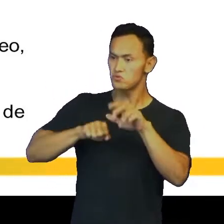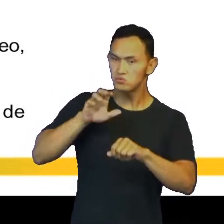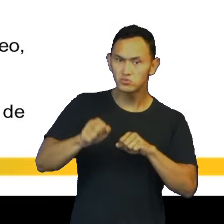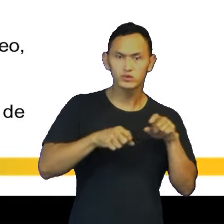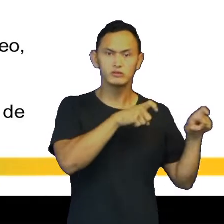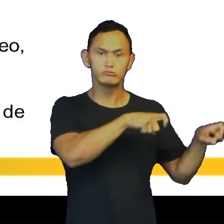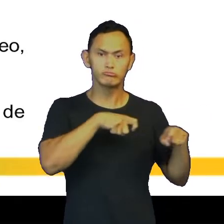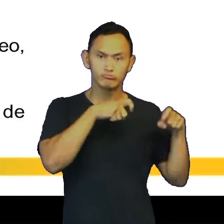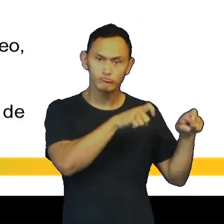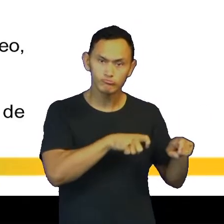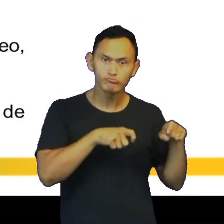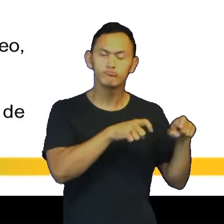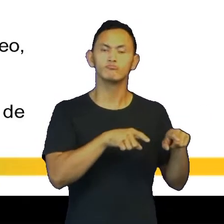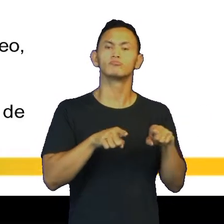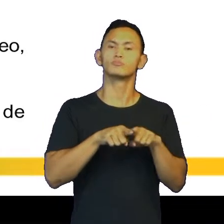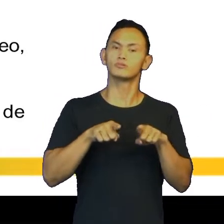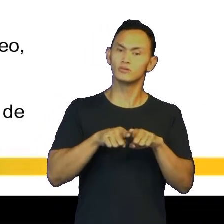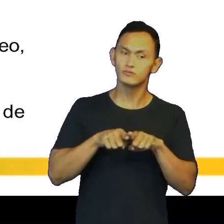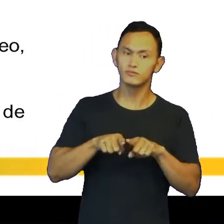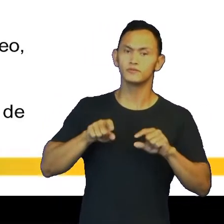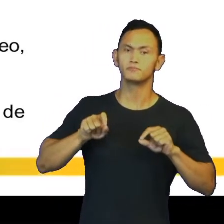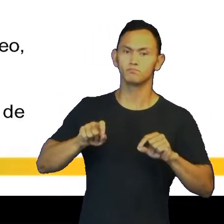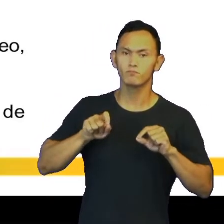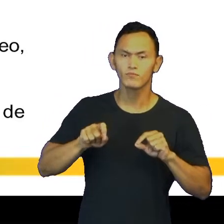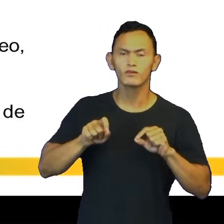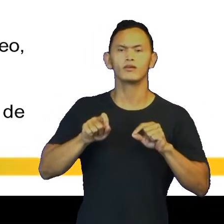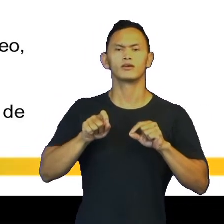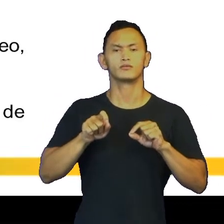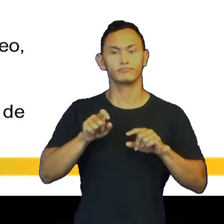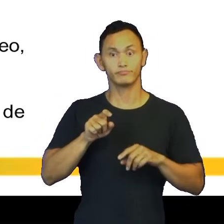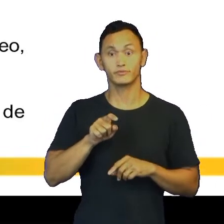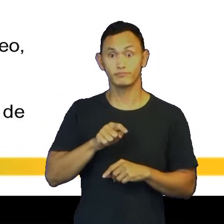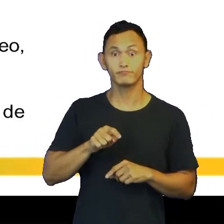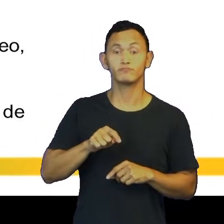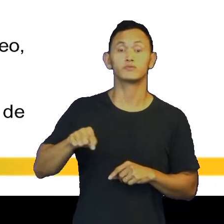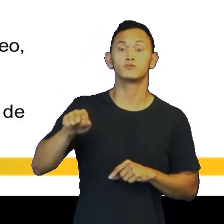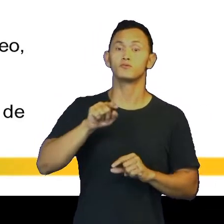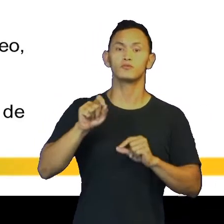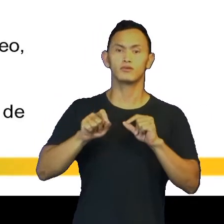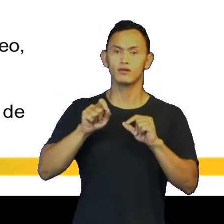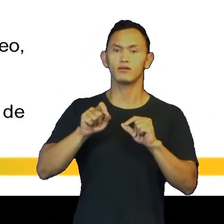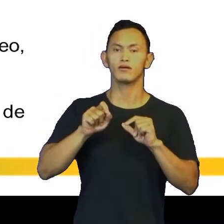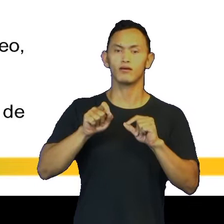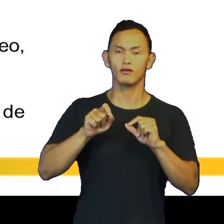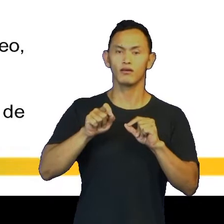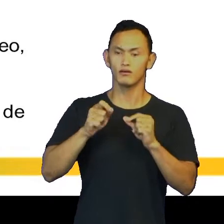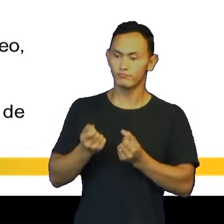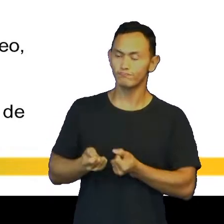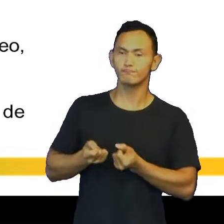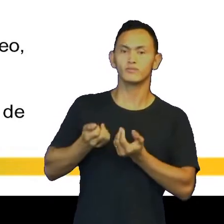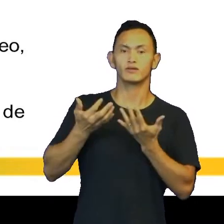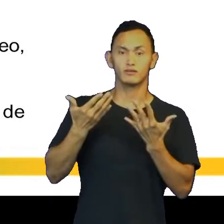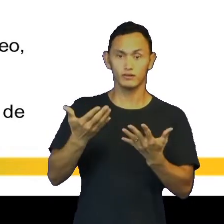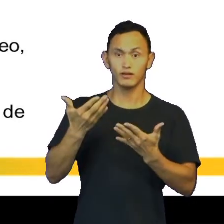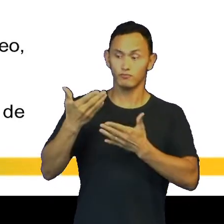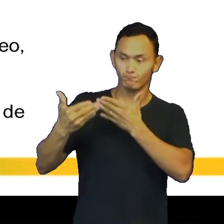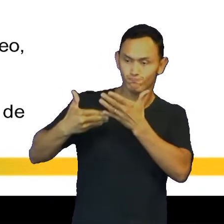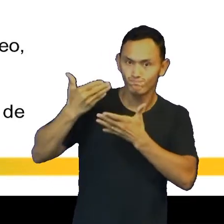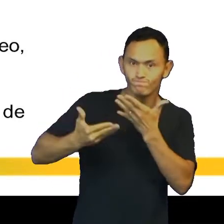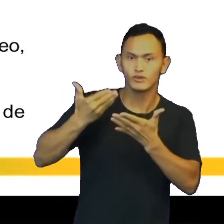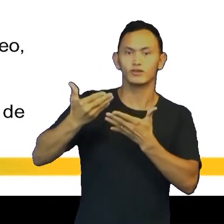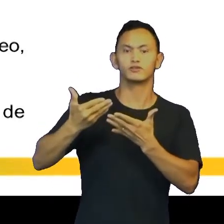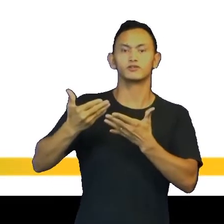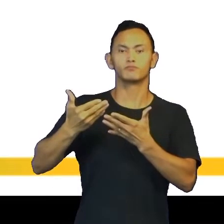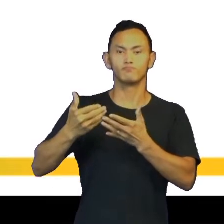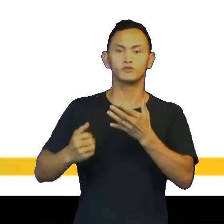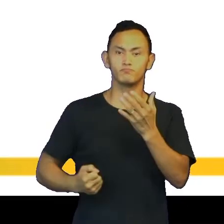colônias, para você escoar esse excedente de produção, muito parecido com o que a gente tem lá no